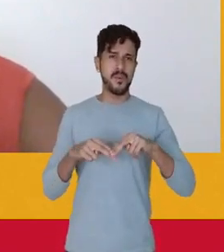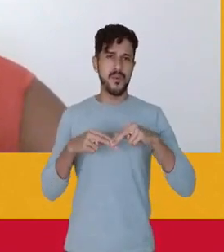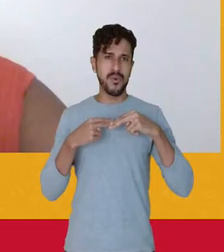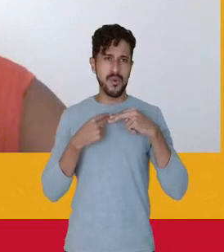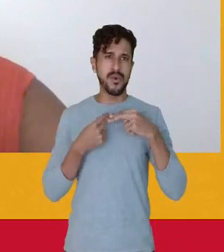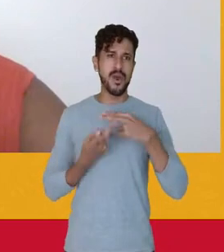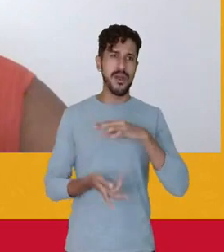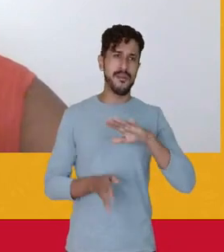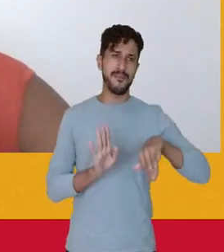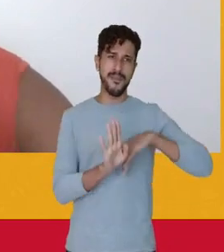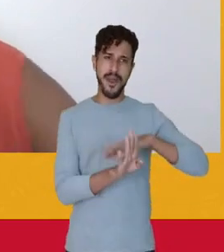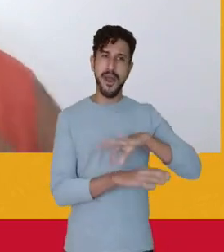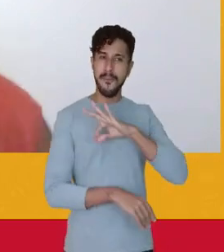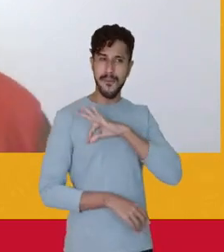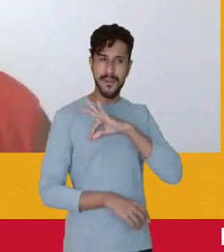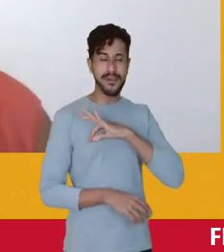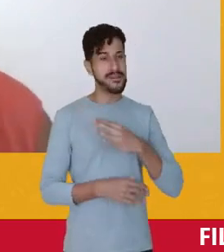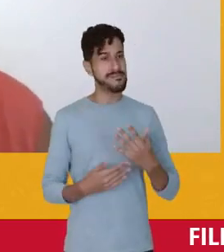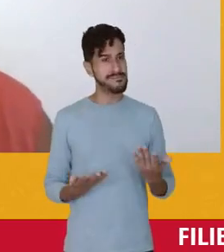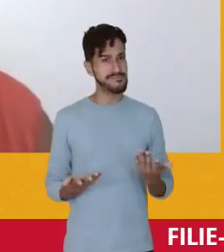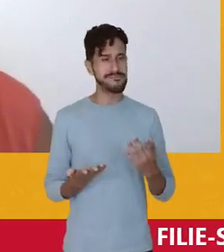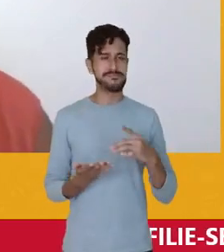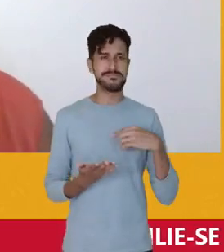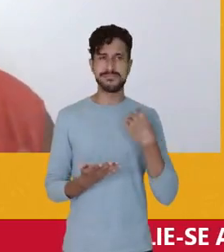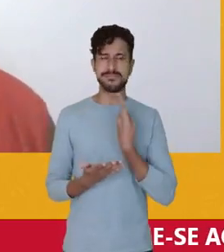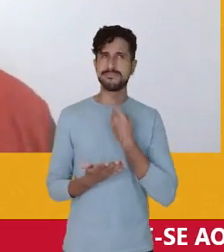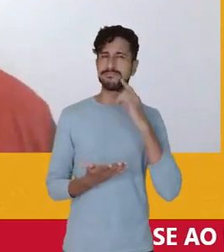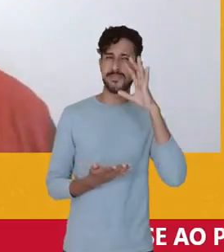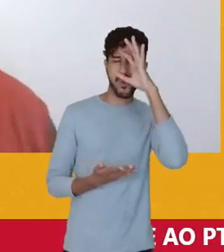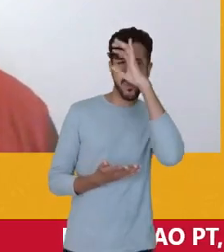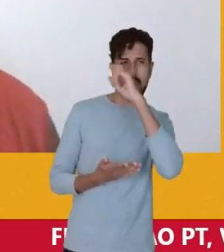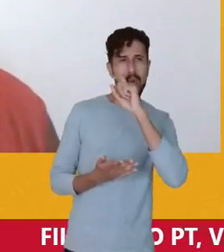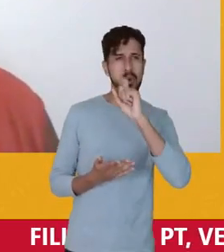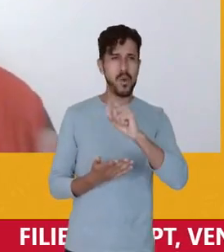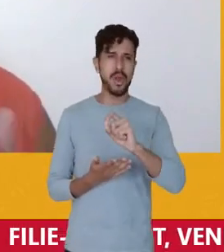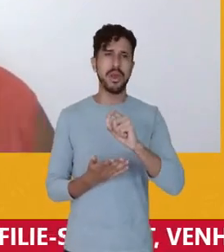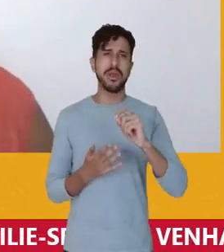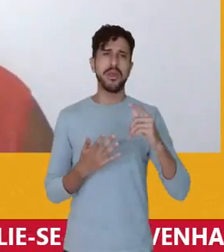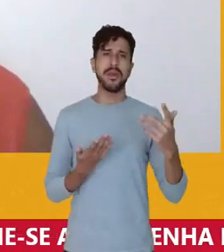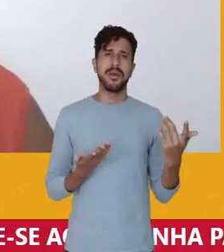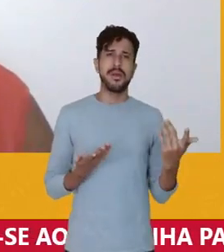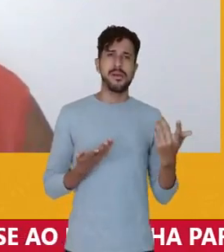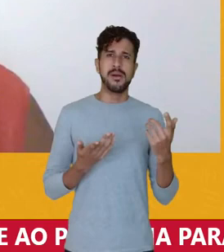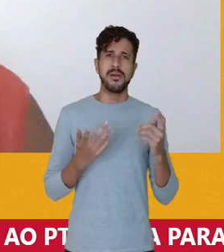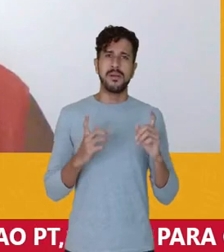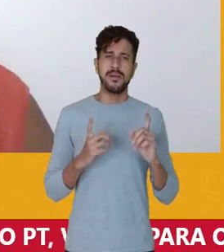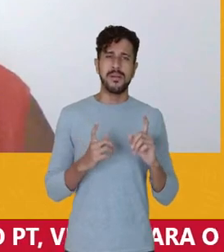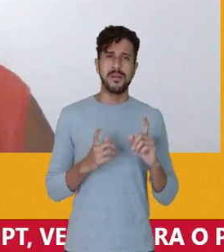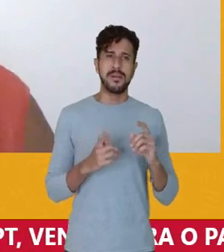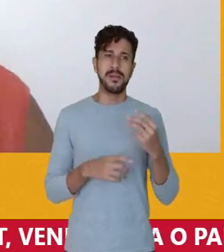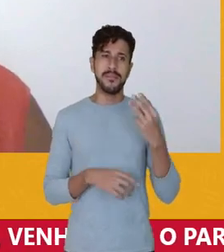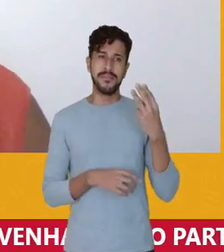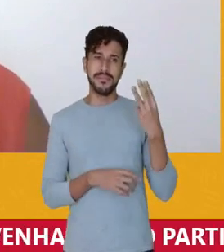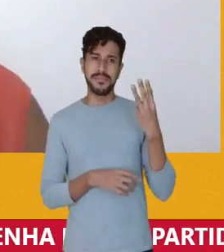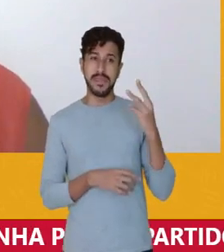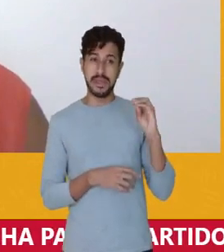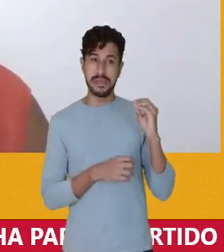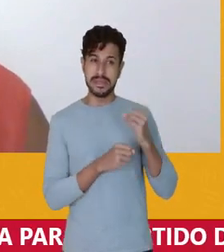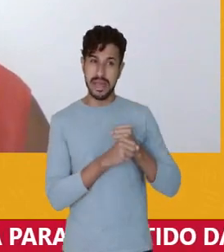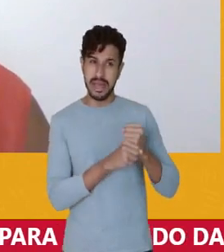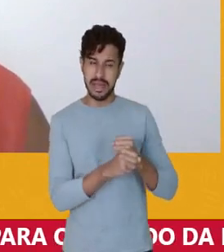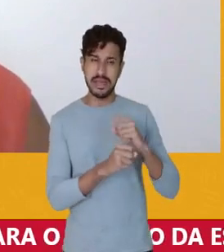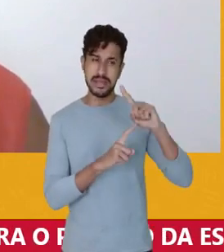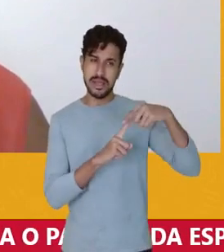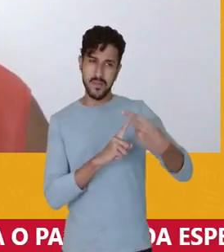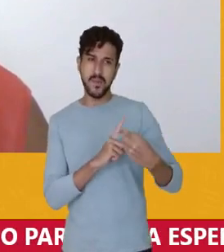intervenção policial. Então, a conclusão que a gente chega depois de, por exemplo, 3 décadas do Estatuto da